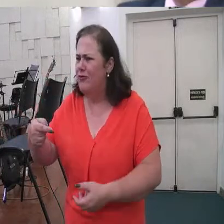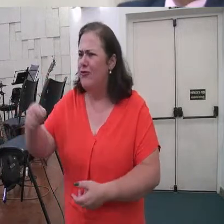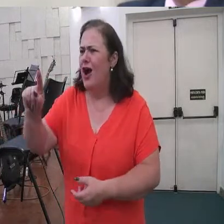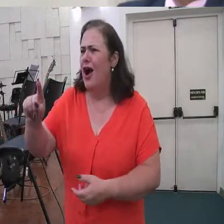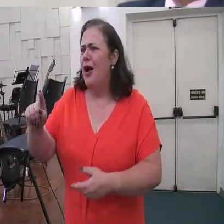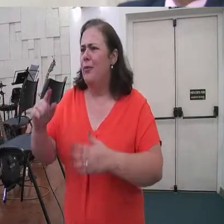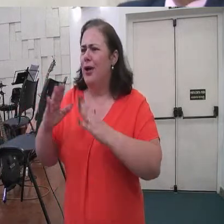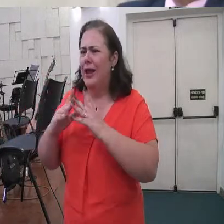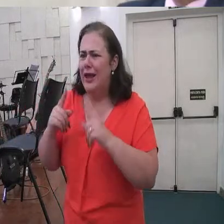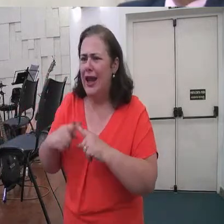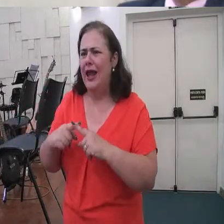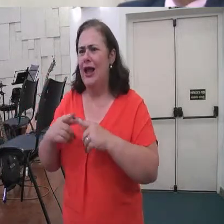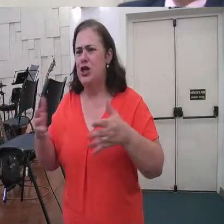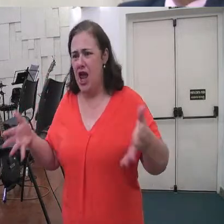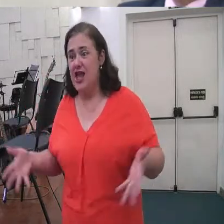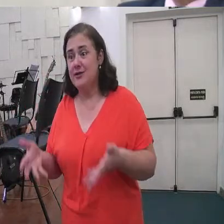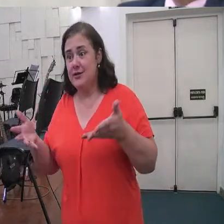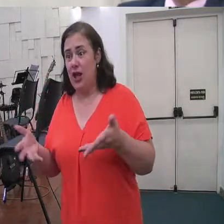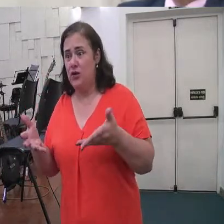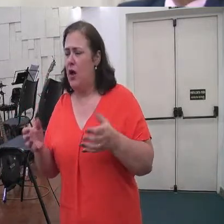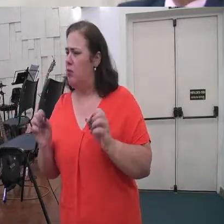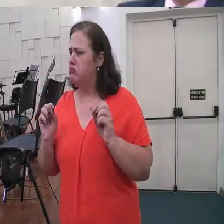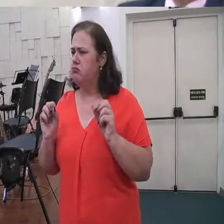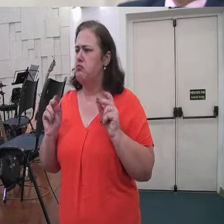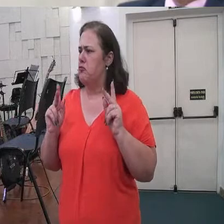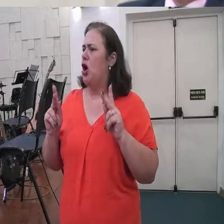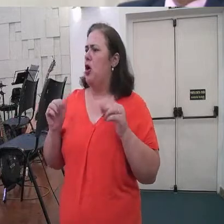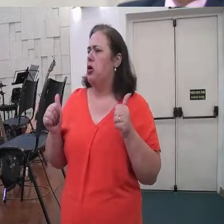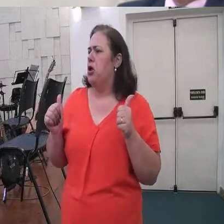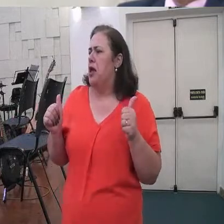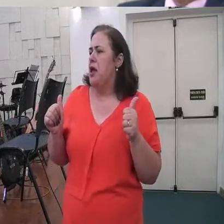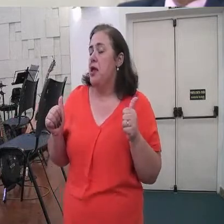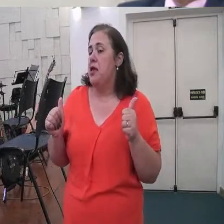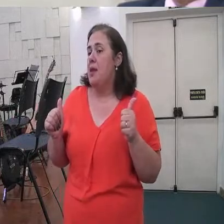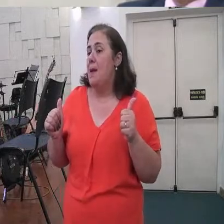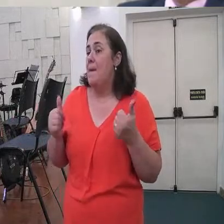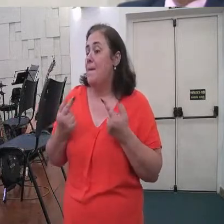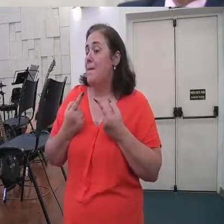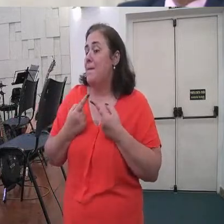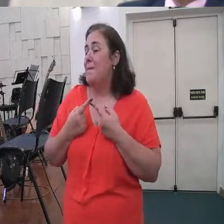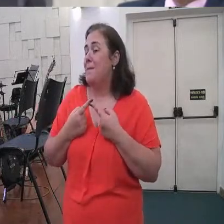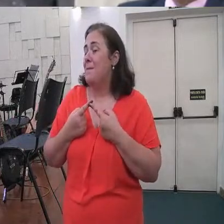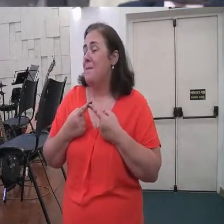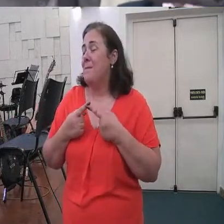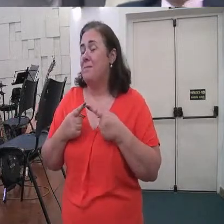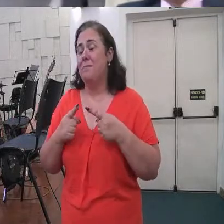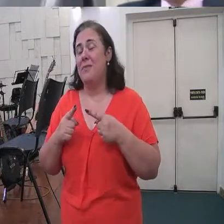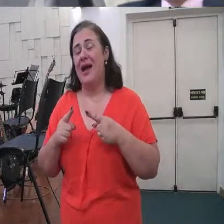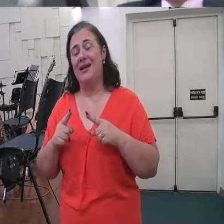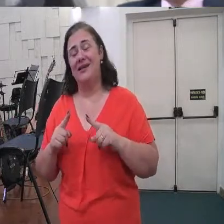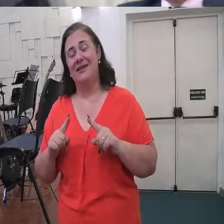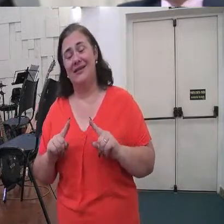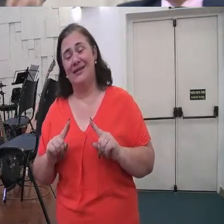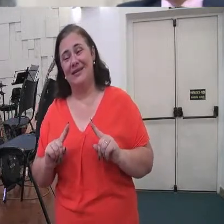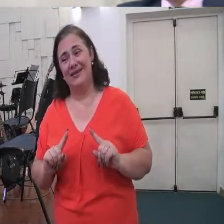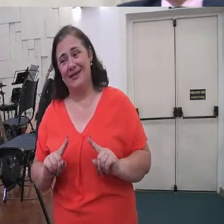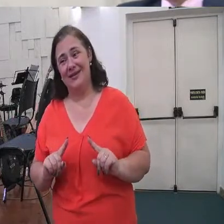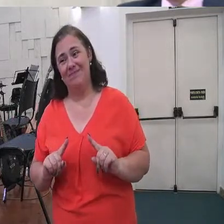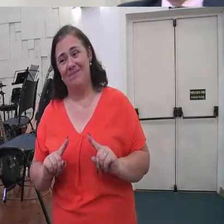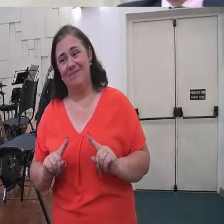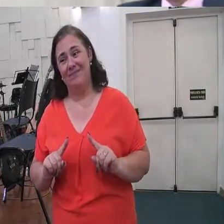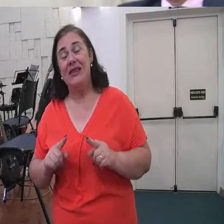alavancar as vendas de uma empresa. Irmãos, eu não tenho nada contra isso. O problema é quando você traz isso para a